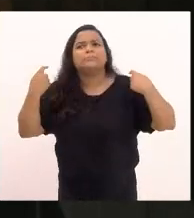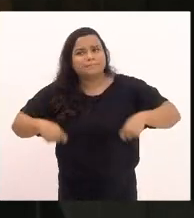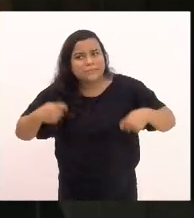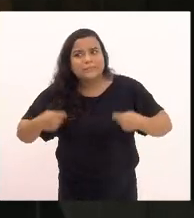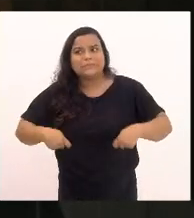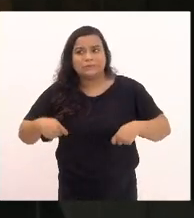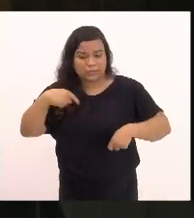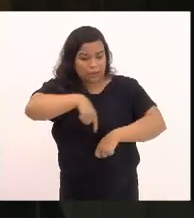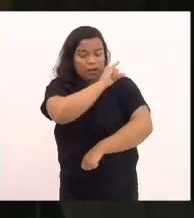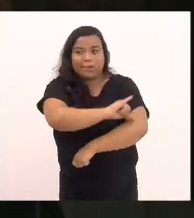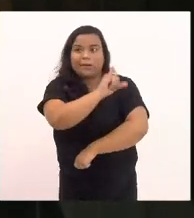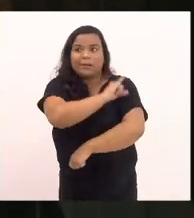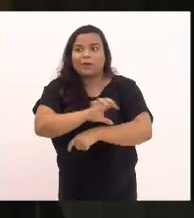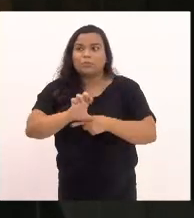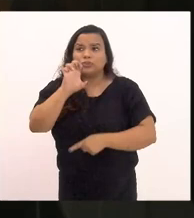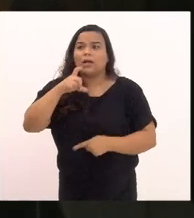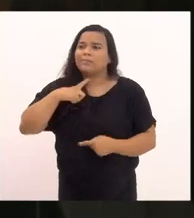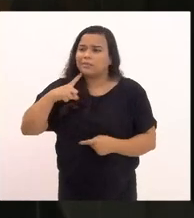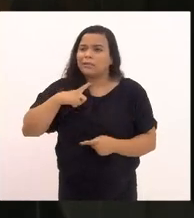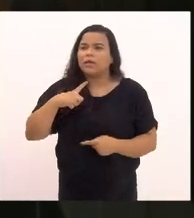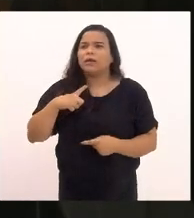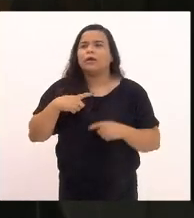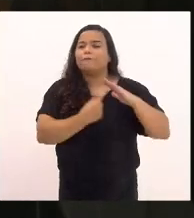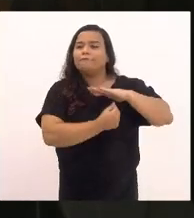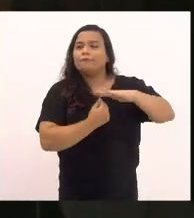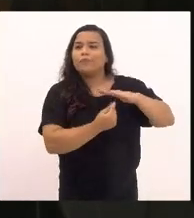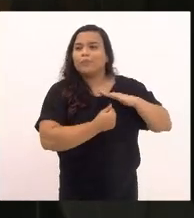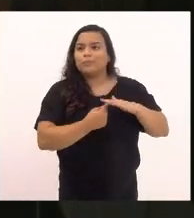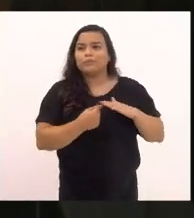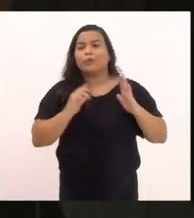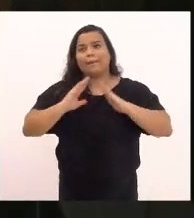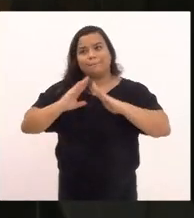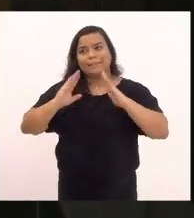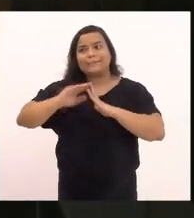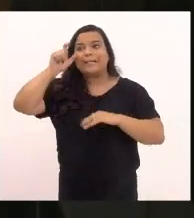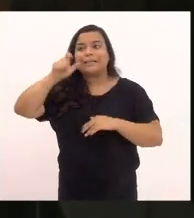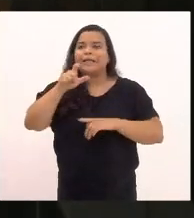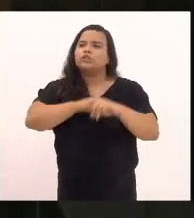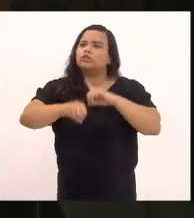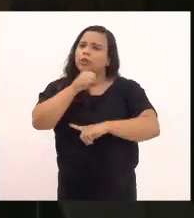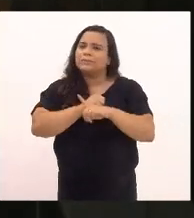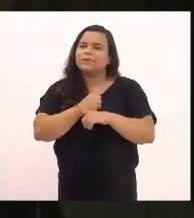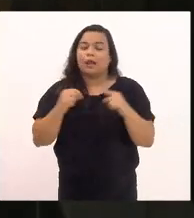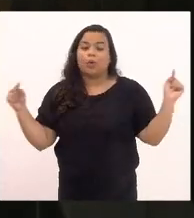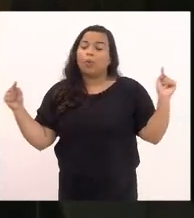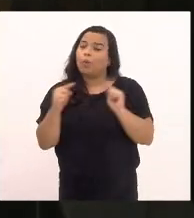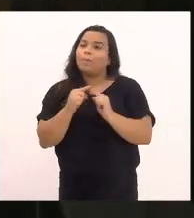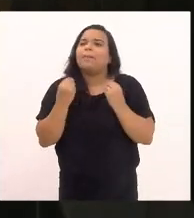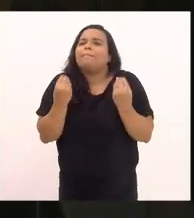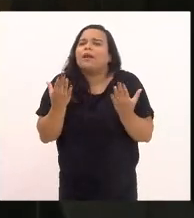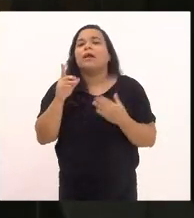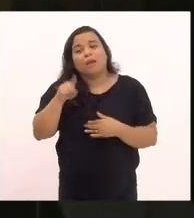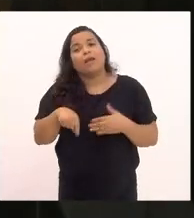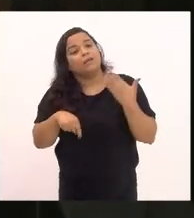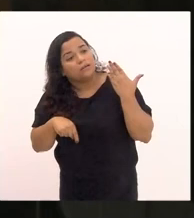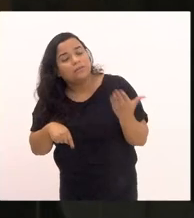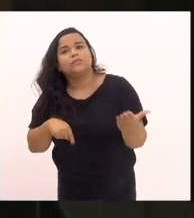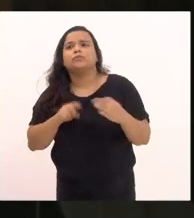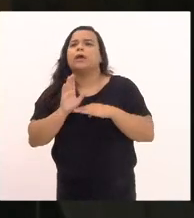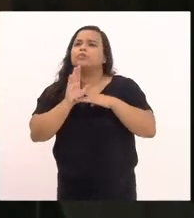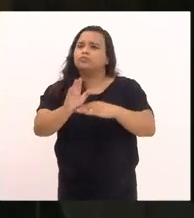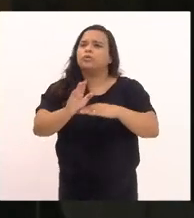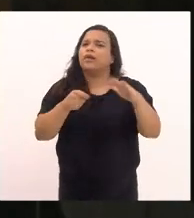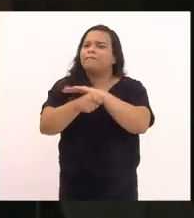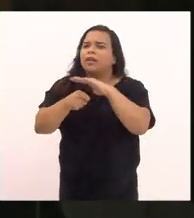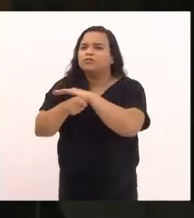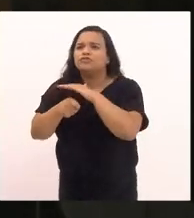Estado do Rio de Janeiro um fundo estadual de habitação de interesse social que deve servir justamente para alavancar